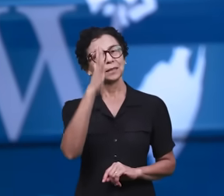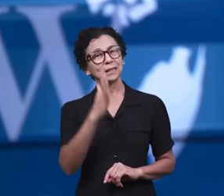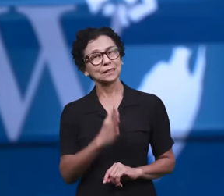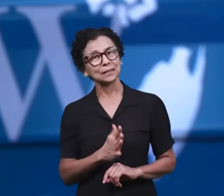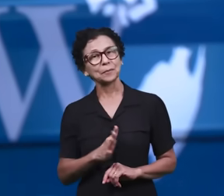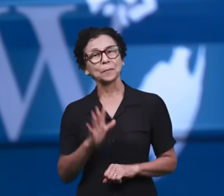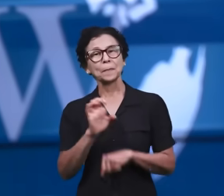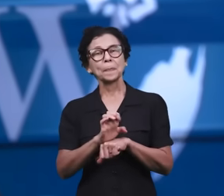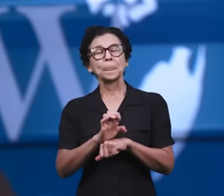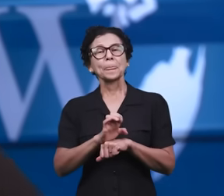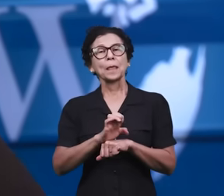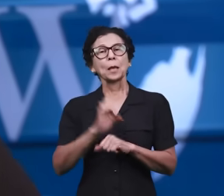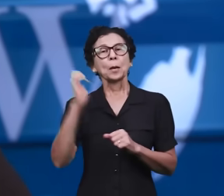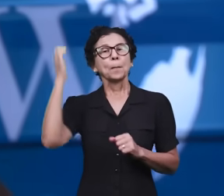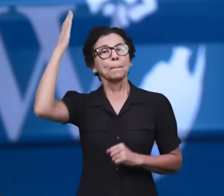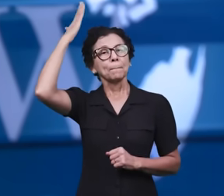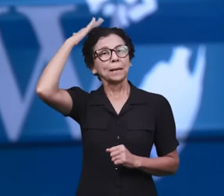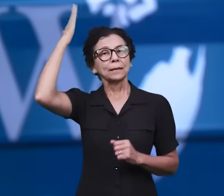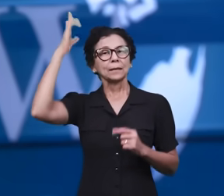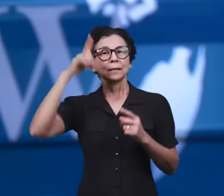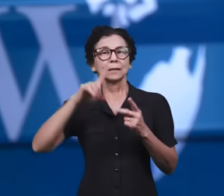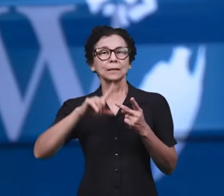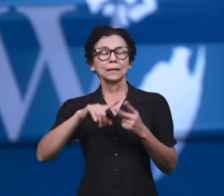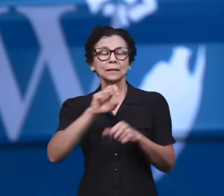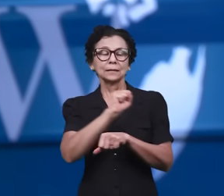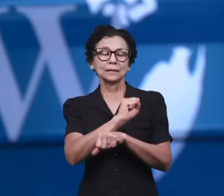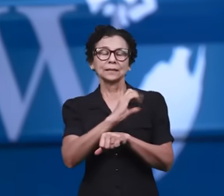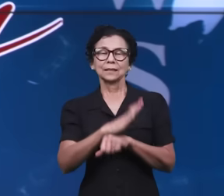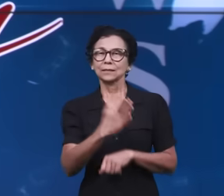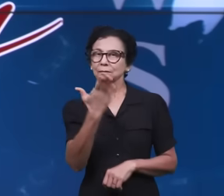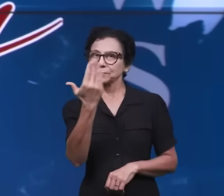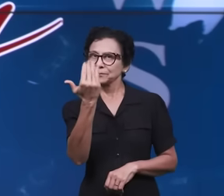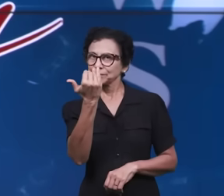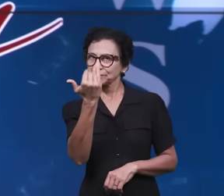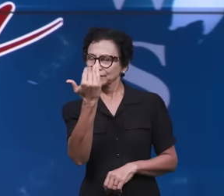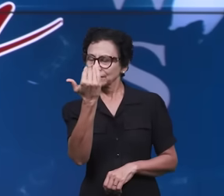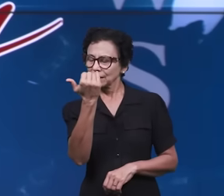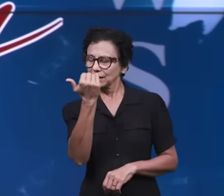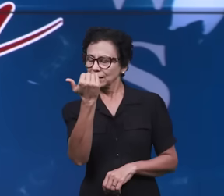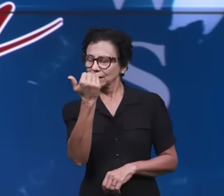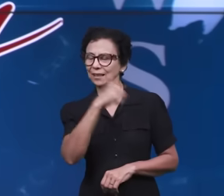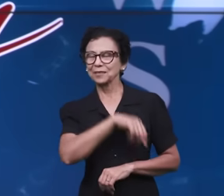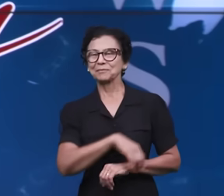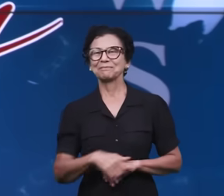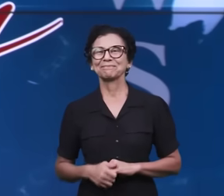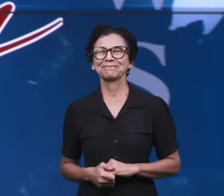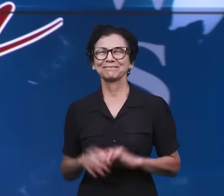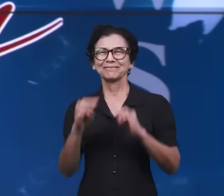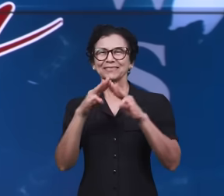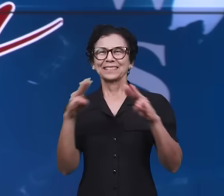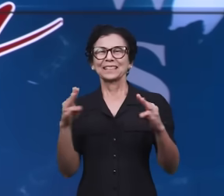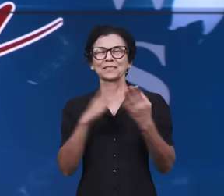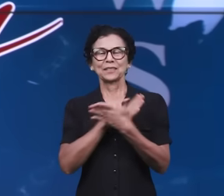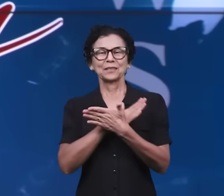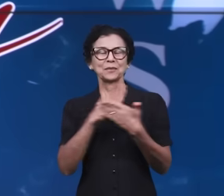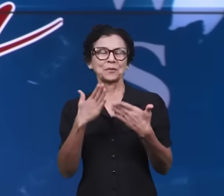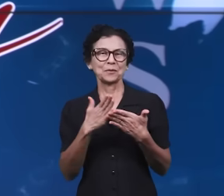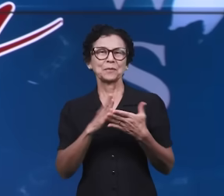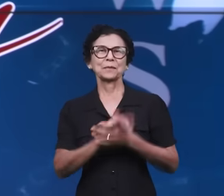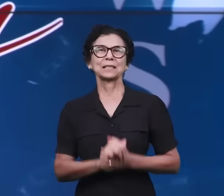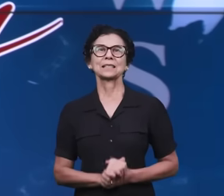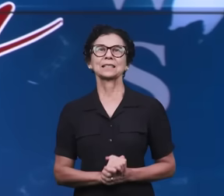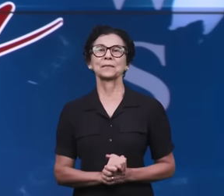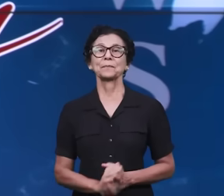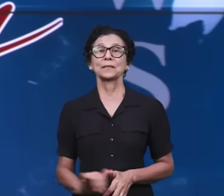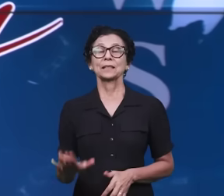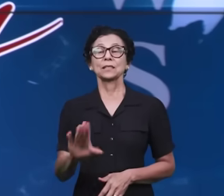dos estados do Paraná e Santa Catarina. Por isso, vem comigo, vem para cá, porque a partir de agora o Maranhão News entrando no ar falando sobre